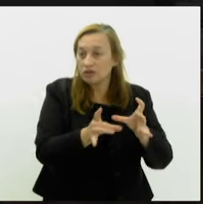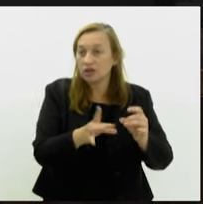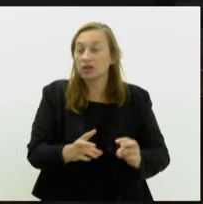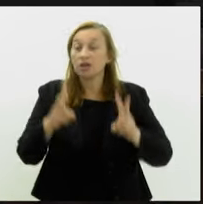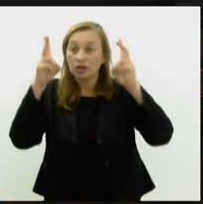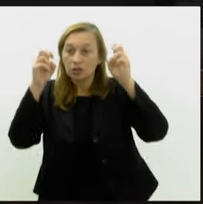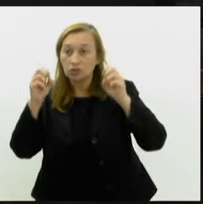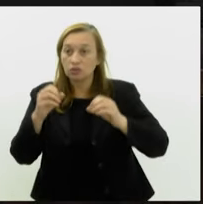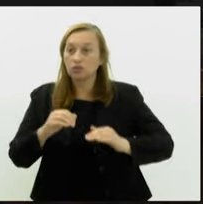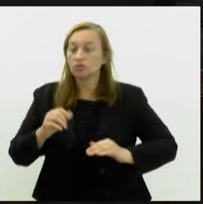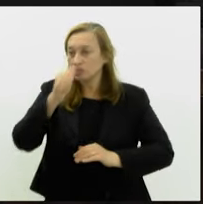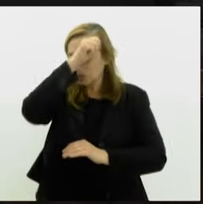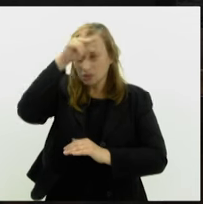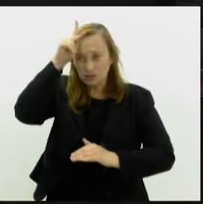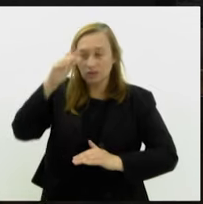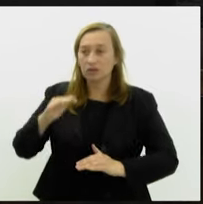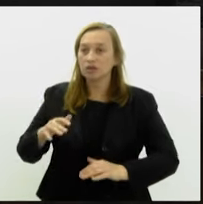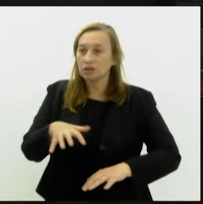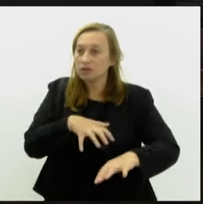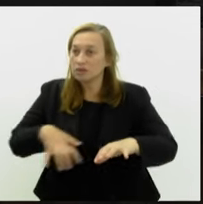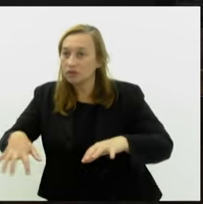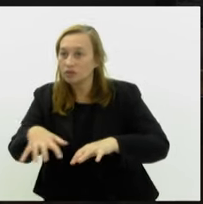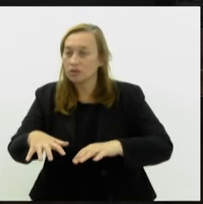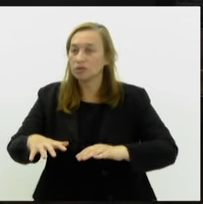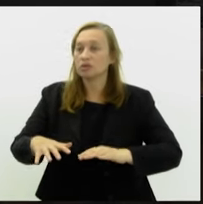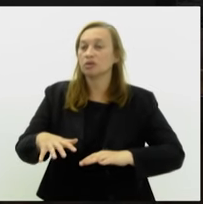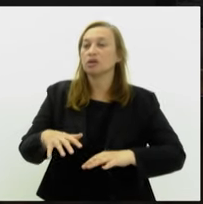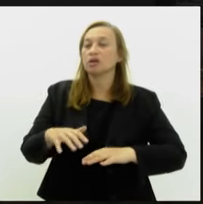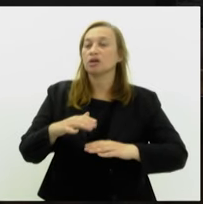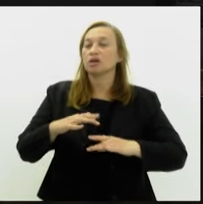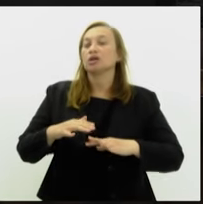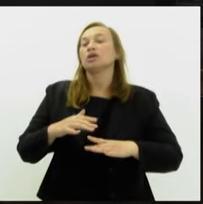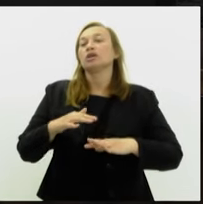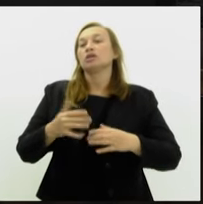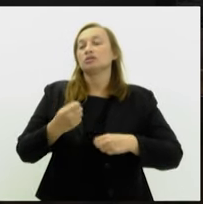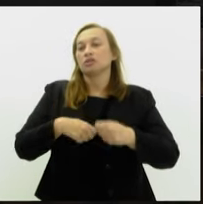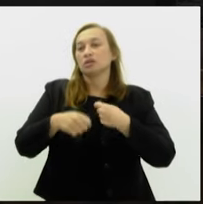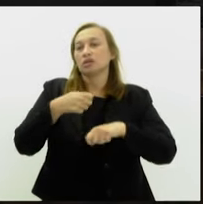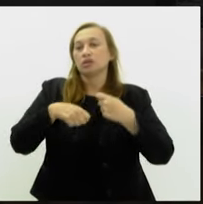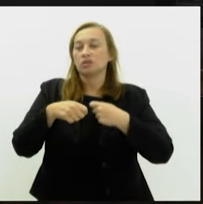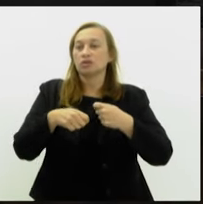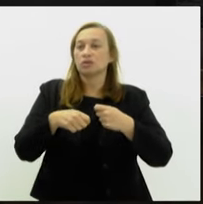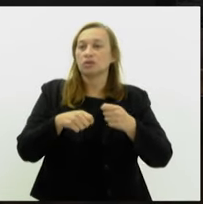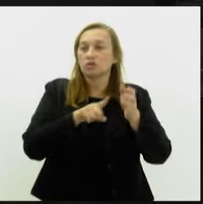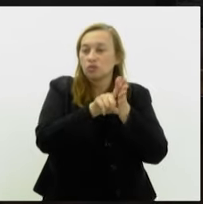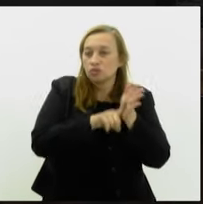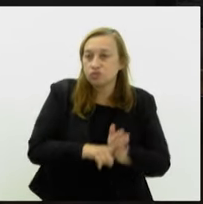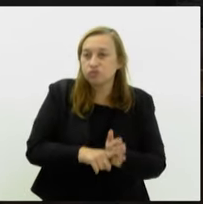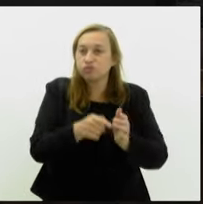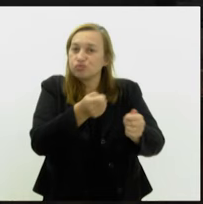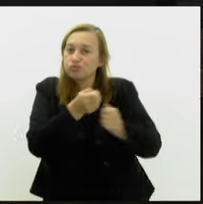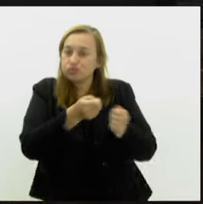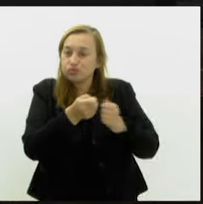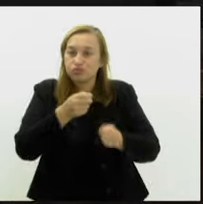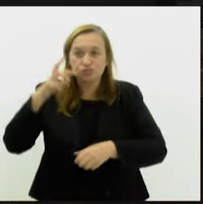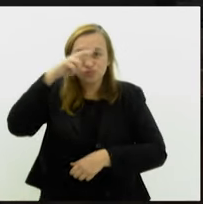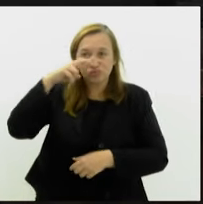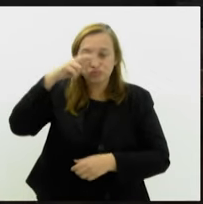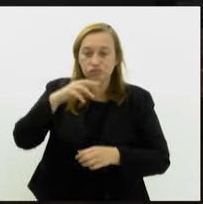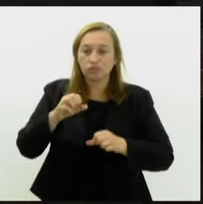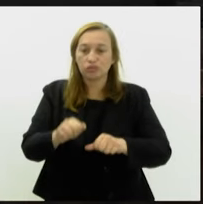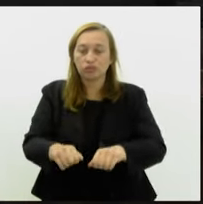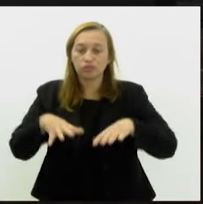Municipais, Desenvolvimento Regional, Orçamento, Finanças, Fiscalização Financeira e Controle das Emendas de Plenário.